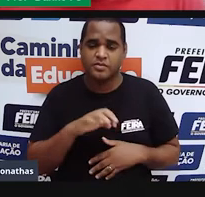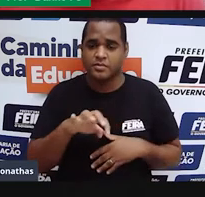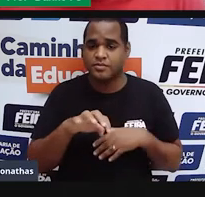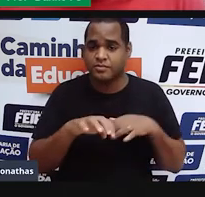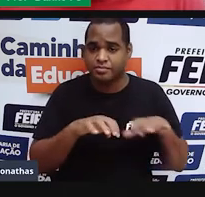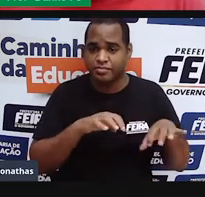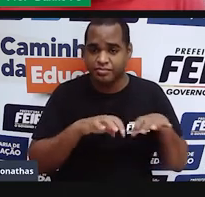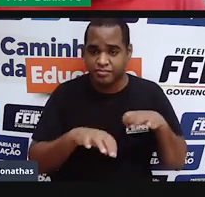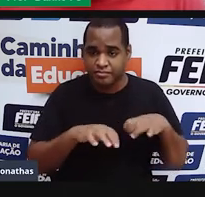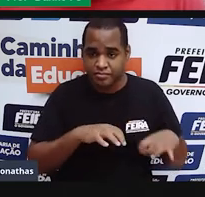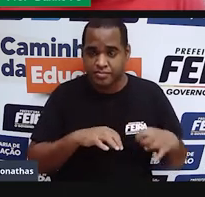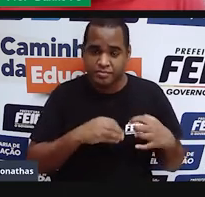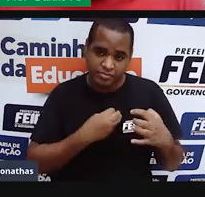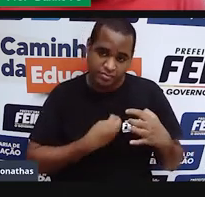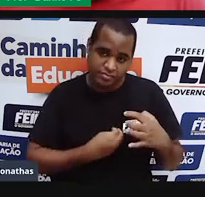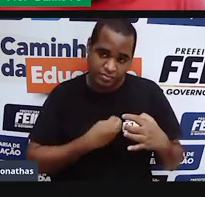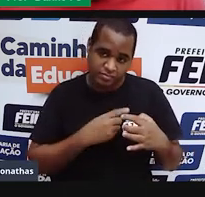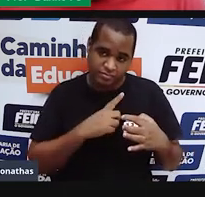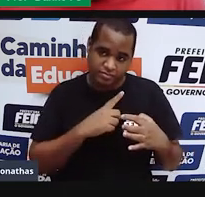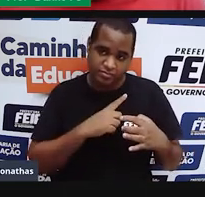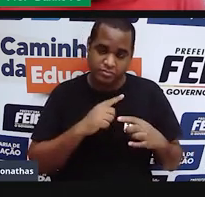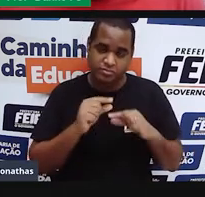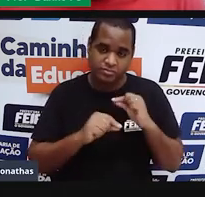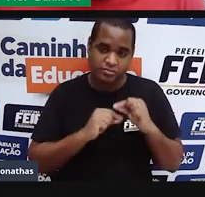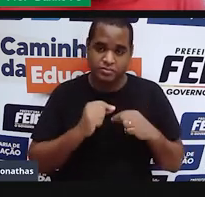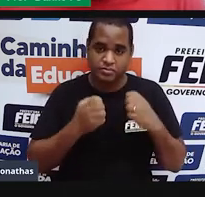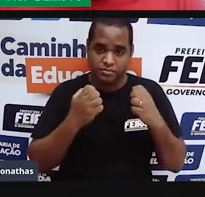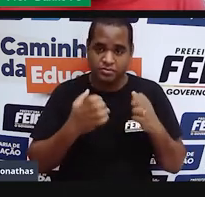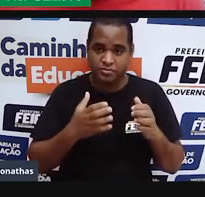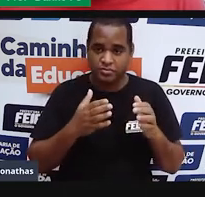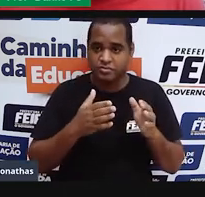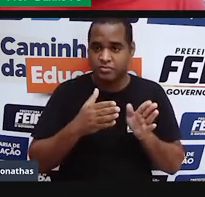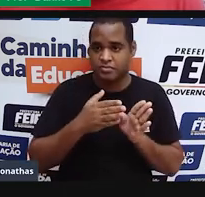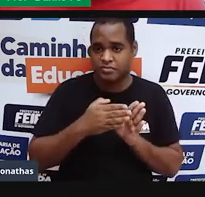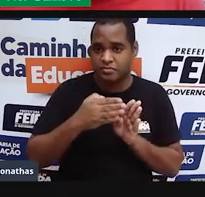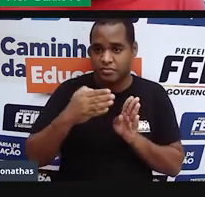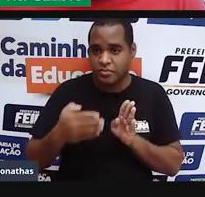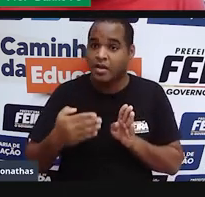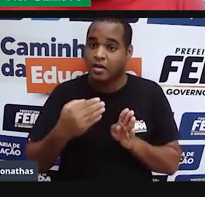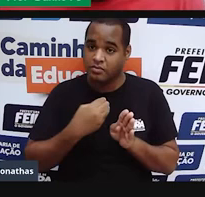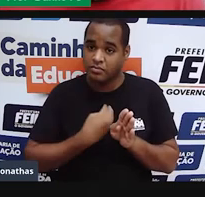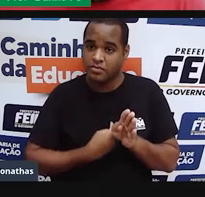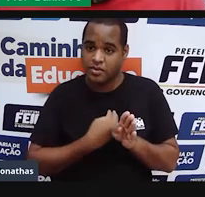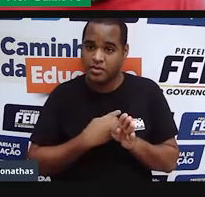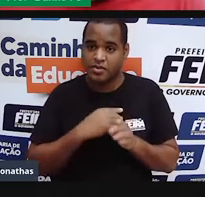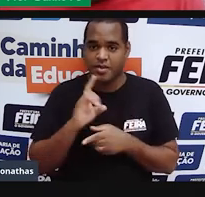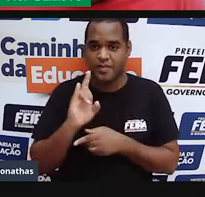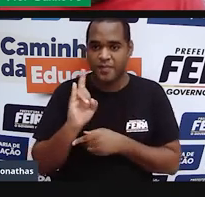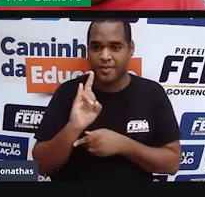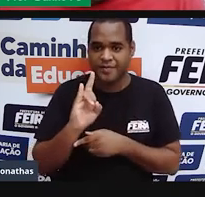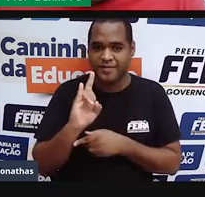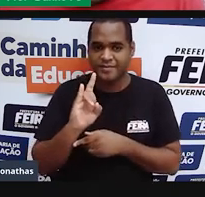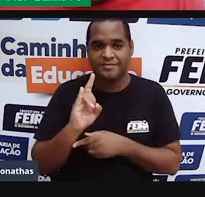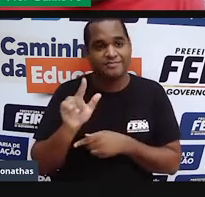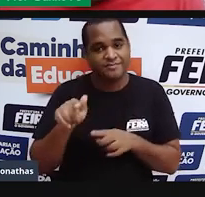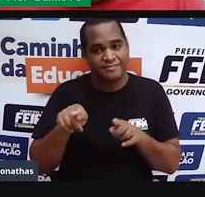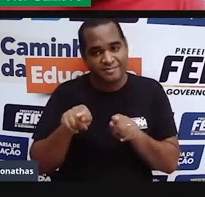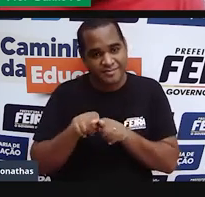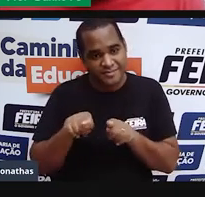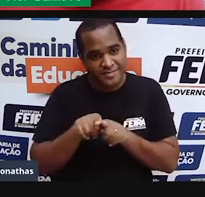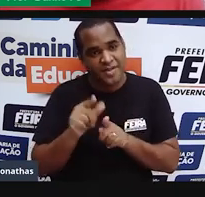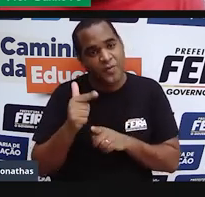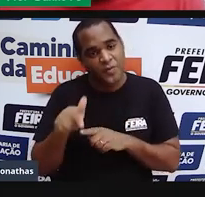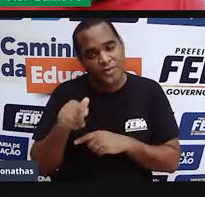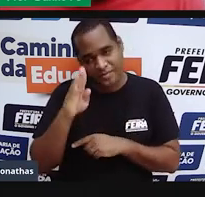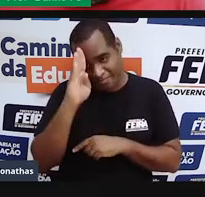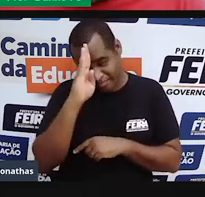fronteira. Vocês percebem que eles tinham uma grande questão de fronteira com a Bolívia e a Argentina e algumas questões de fronteiras